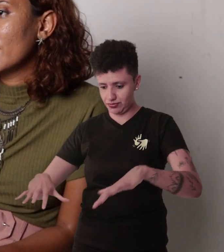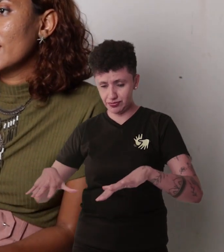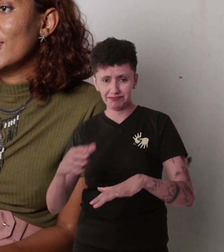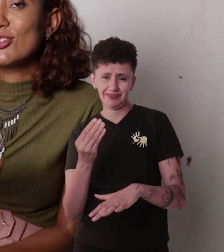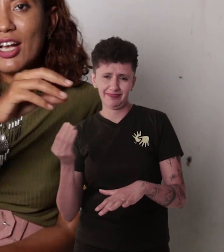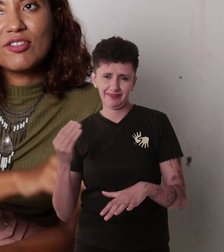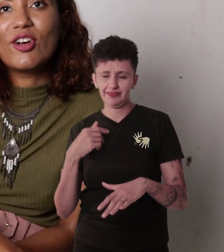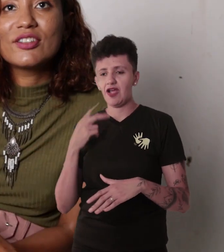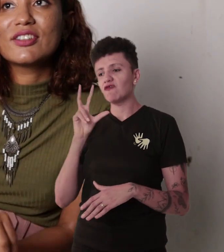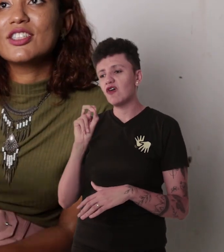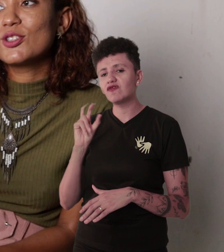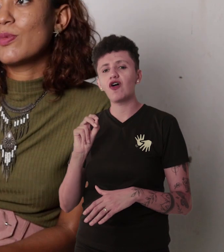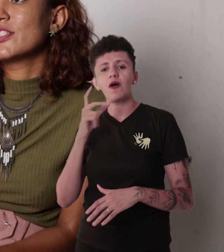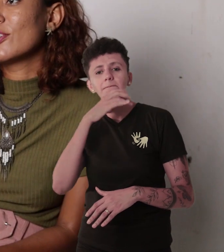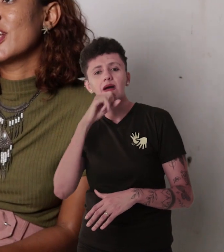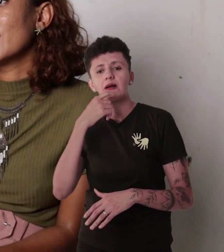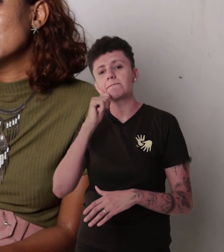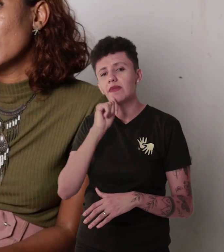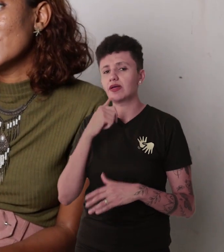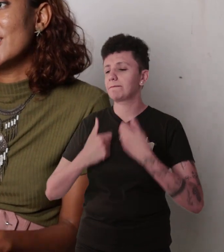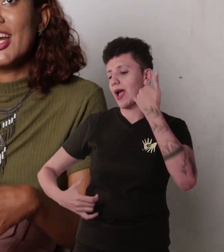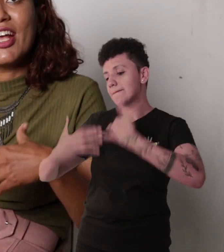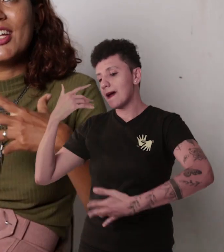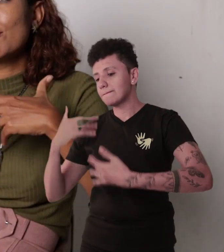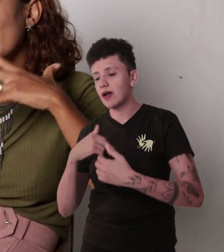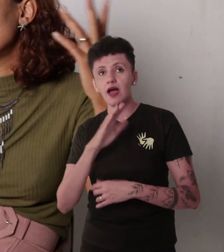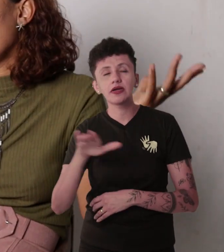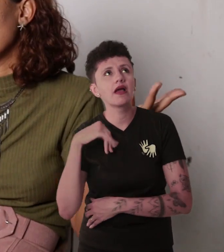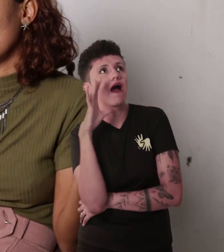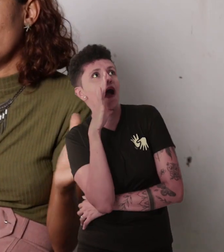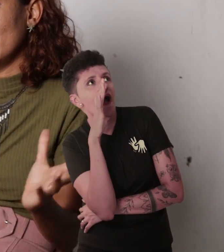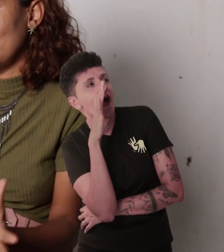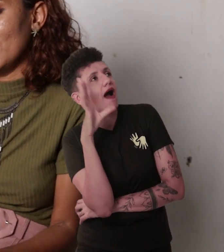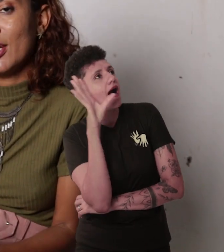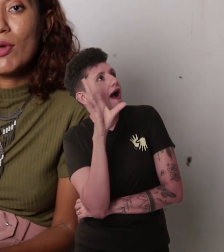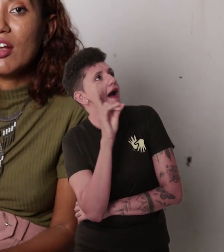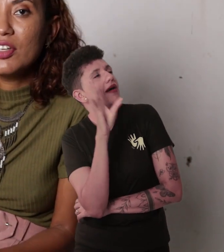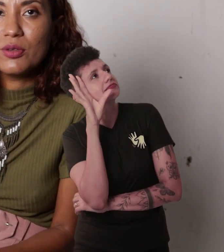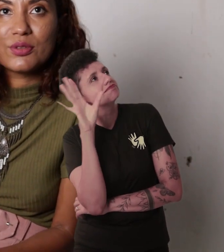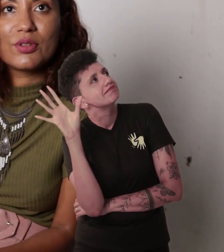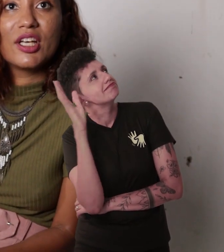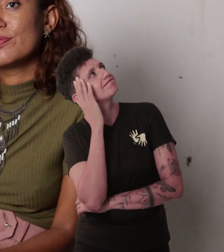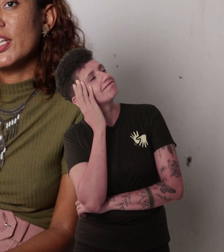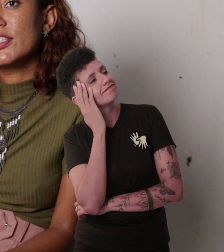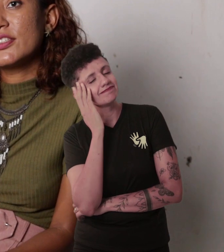criança, e os avós e os pais contarem histórias. E elas viajavam naquelas histórias, era